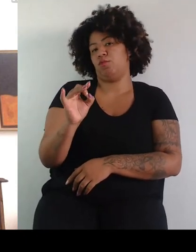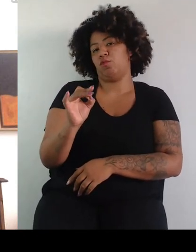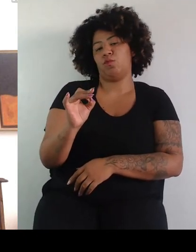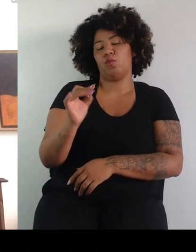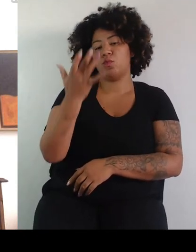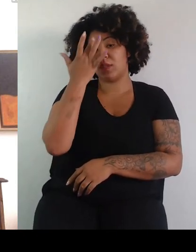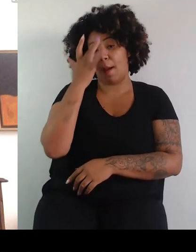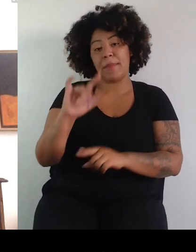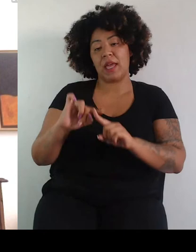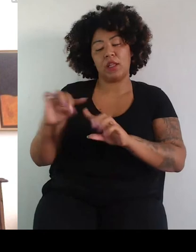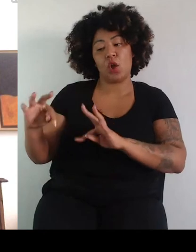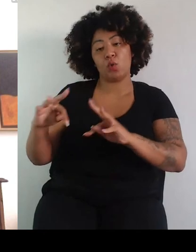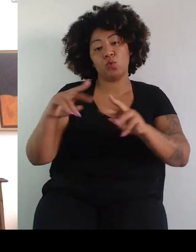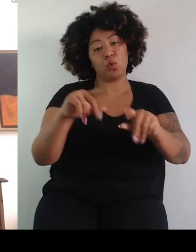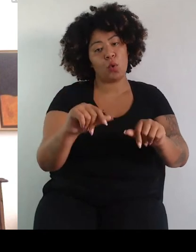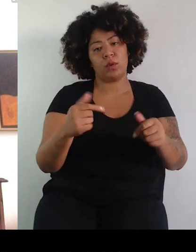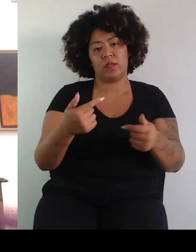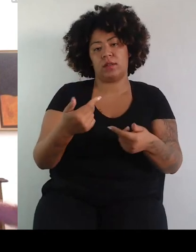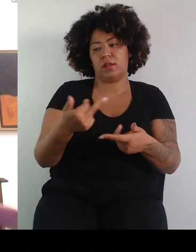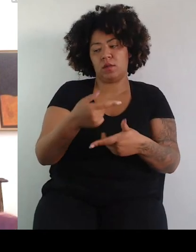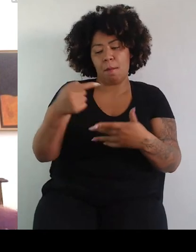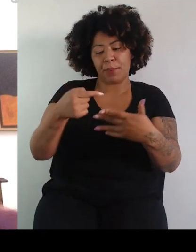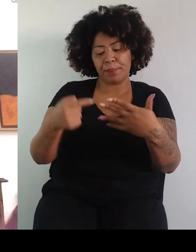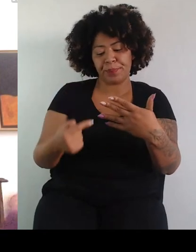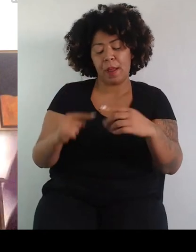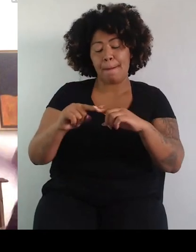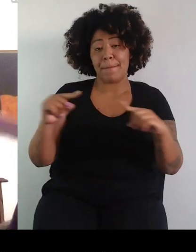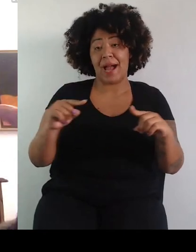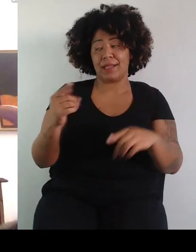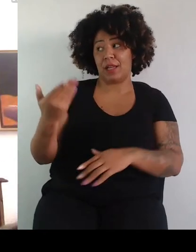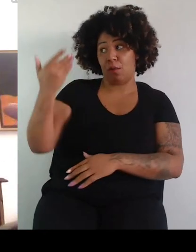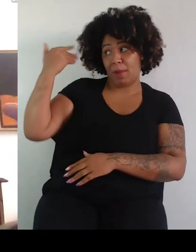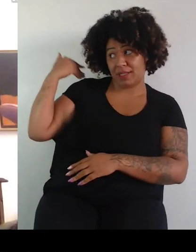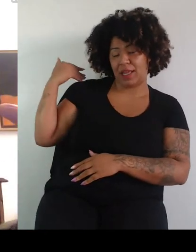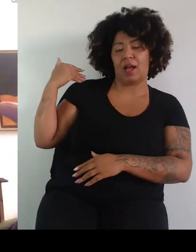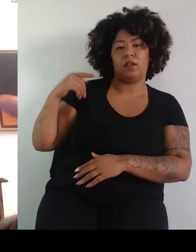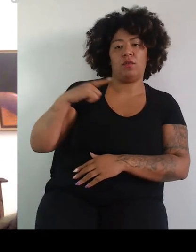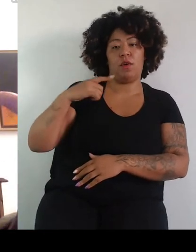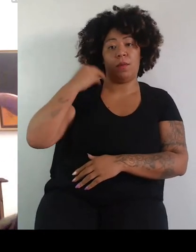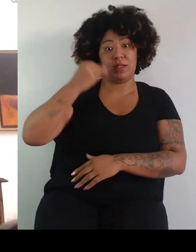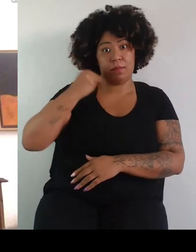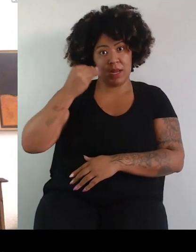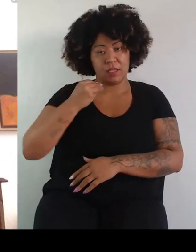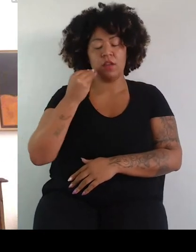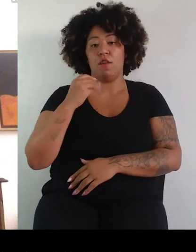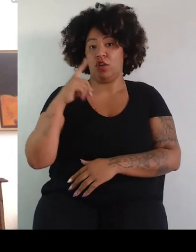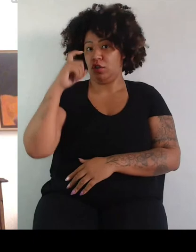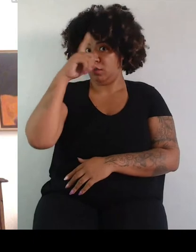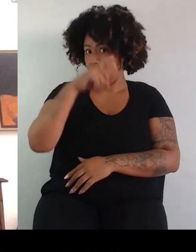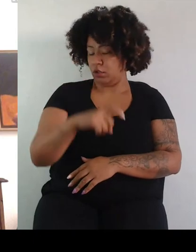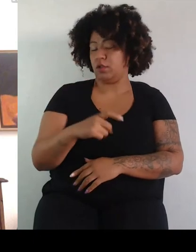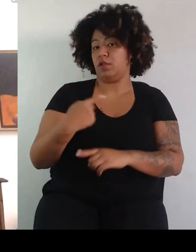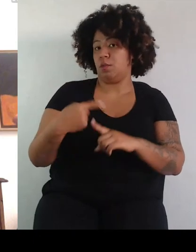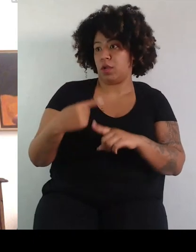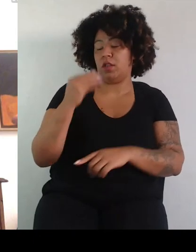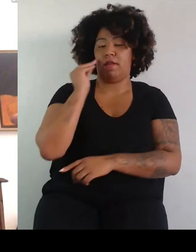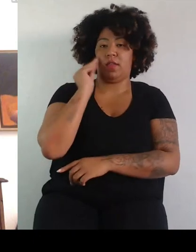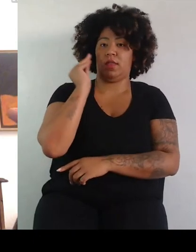definiram mas na época foi uma experiência de dar nos nervos porque eu estava tentando